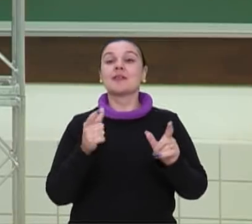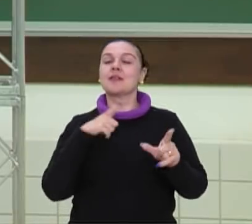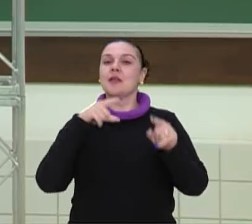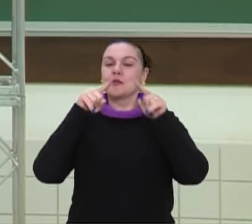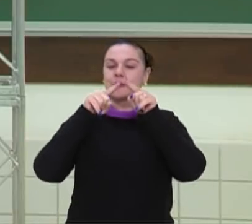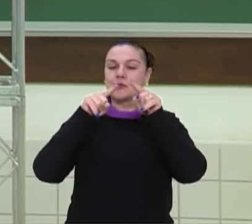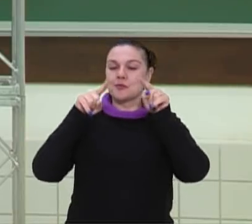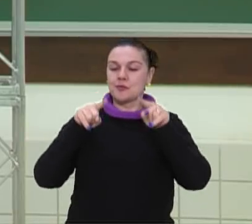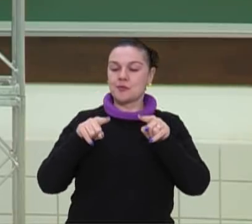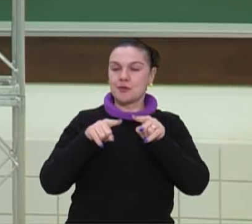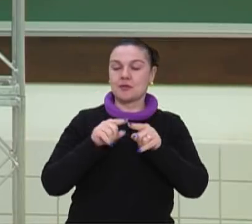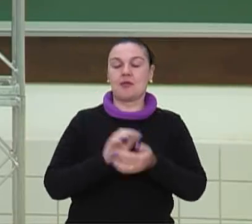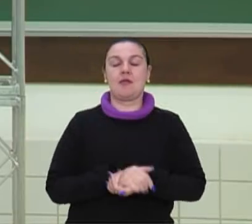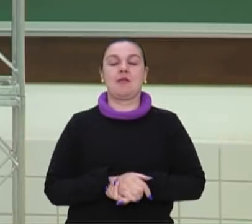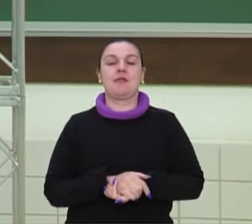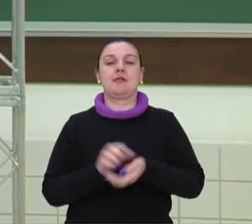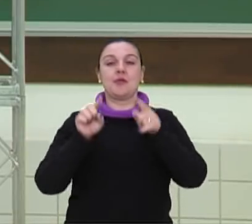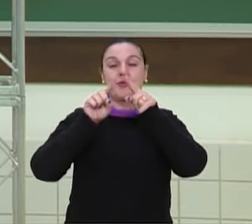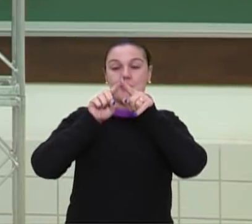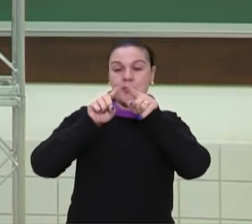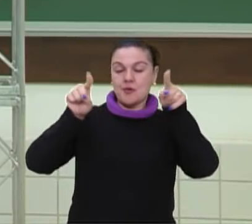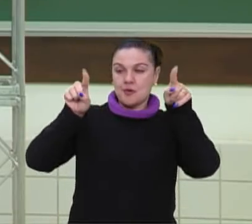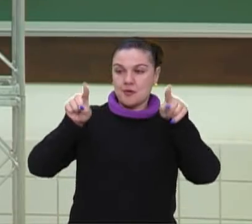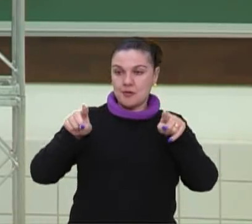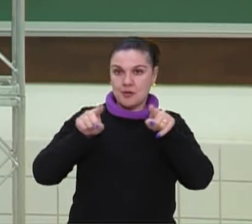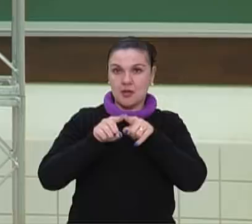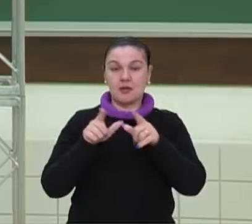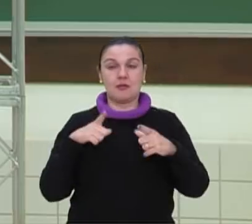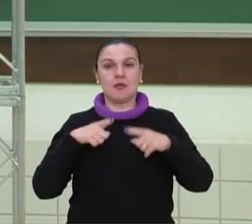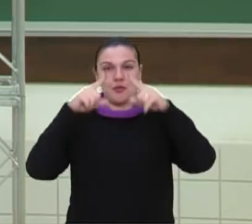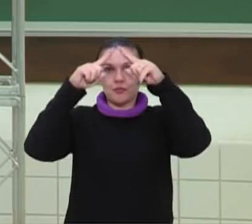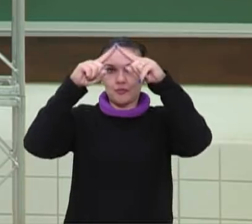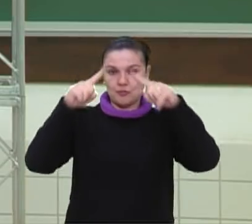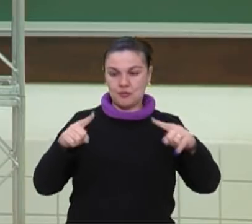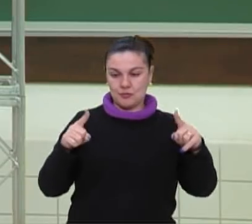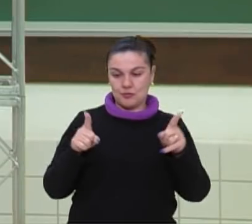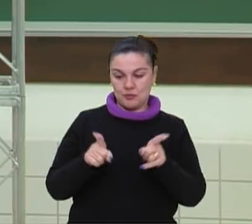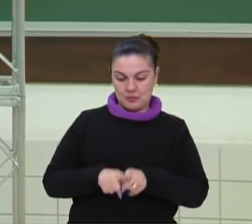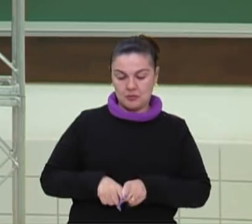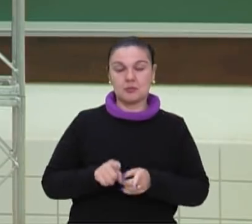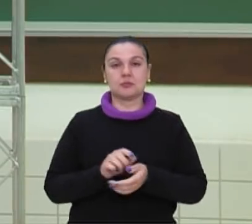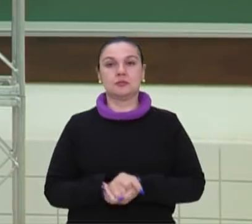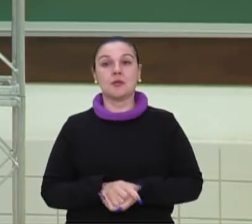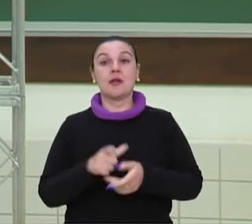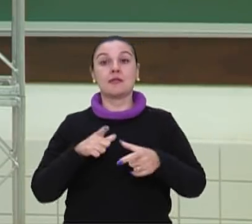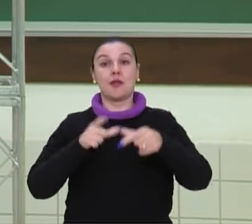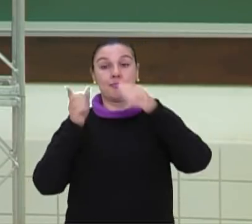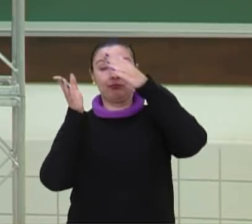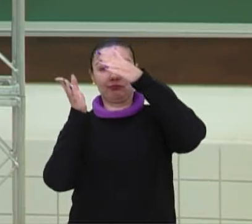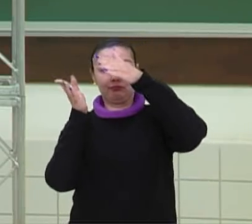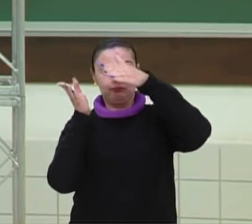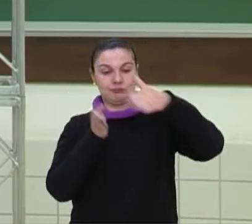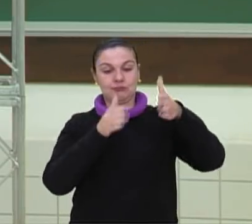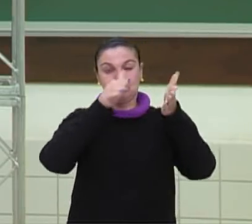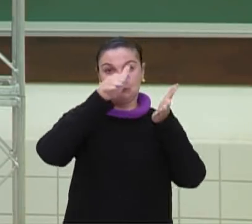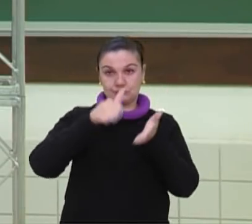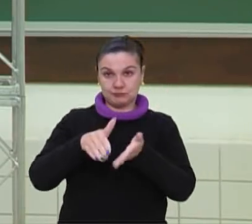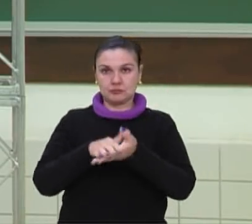quadrado, por exemplo, o retângulo, o losango, o paralelogramo, né, propriamente dito,